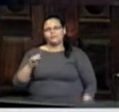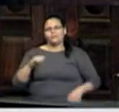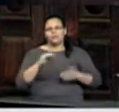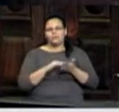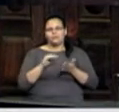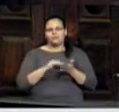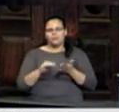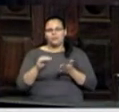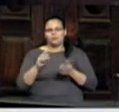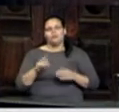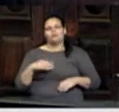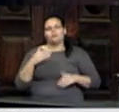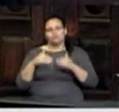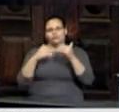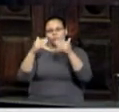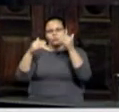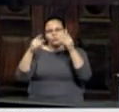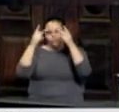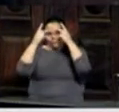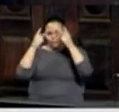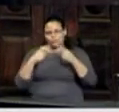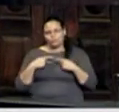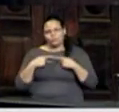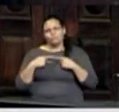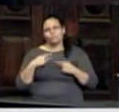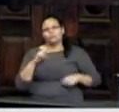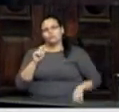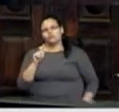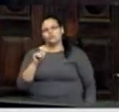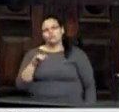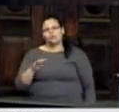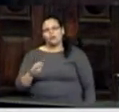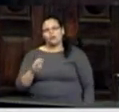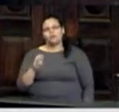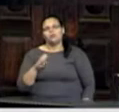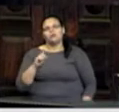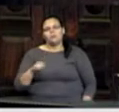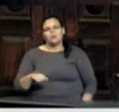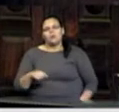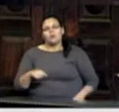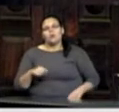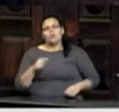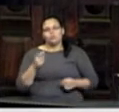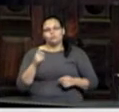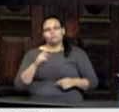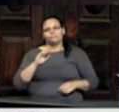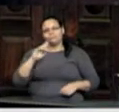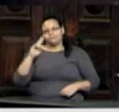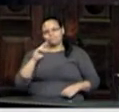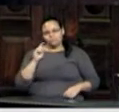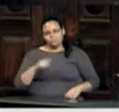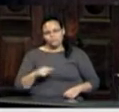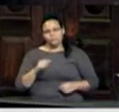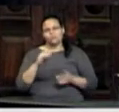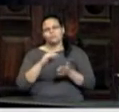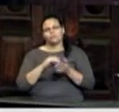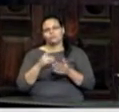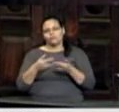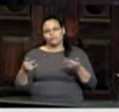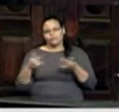Desenvolvimento Humano, e Gisele Cook, coordenadora do programa Cheque Cidadão. O momento é da maior